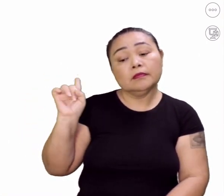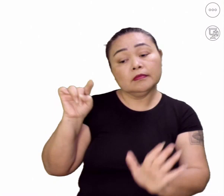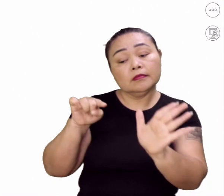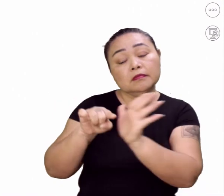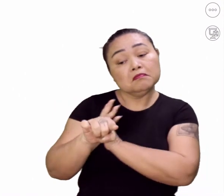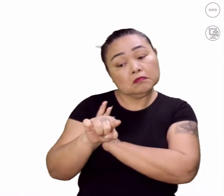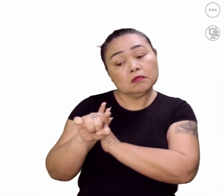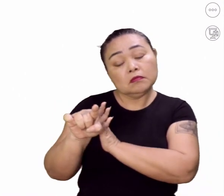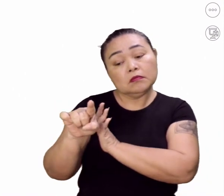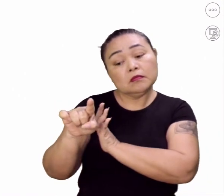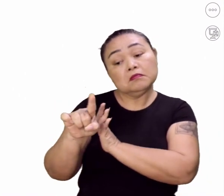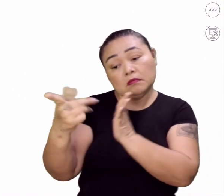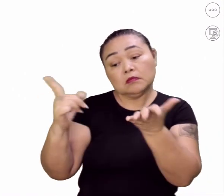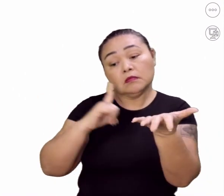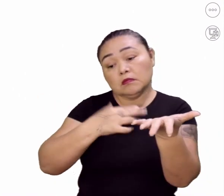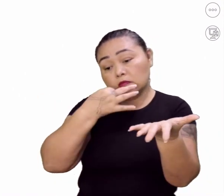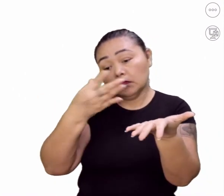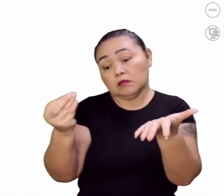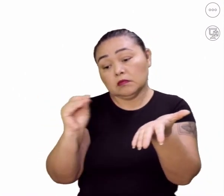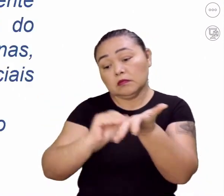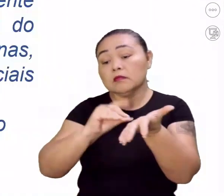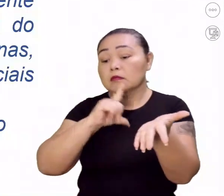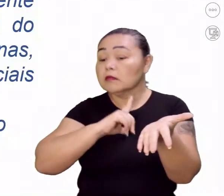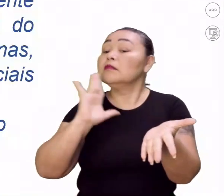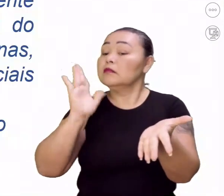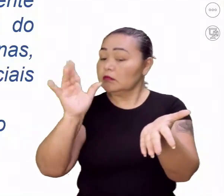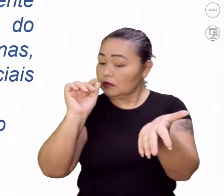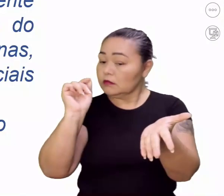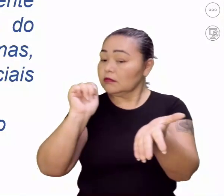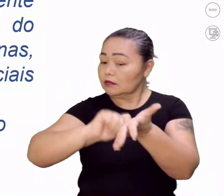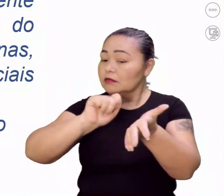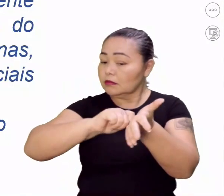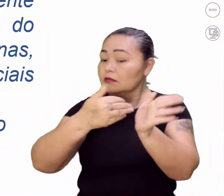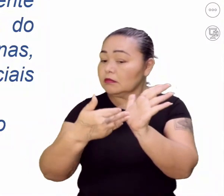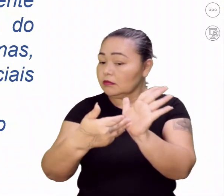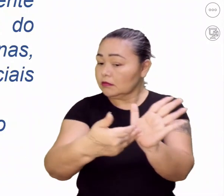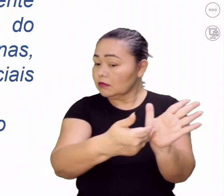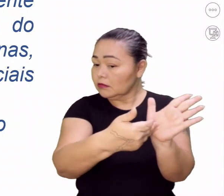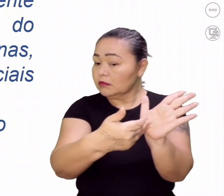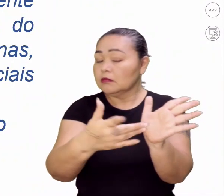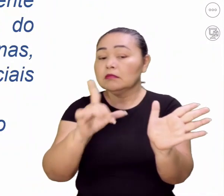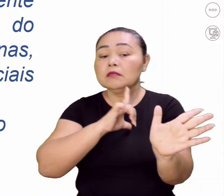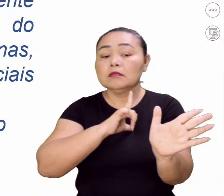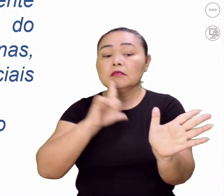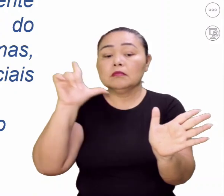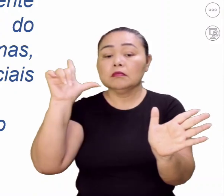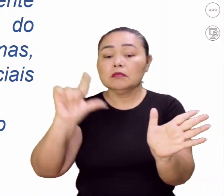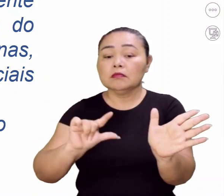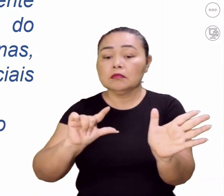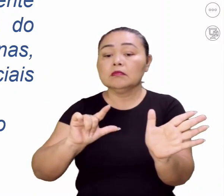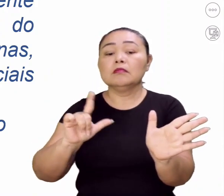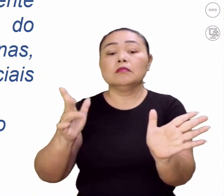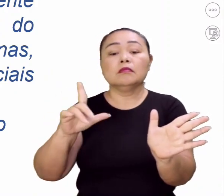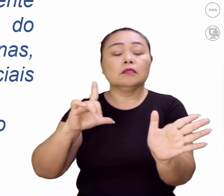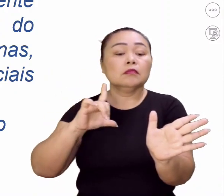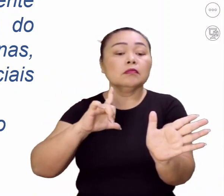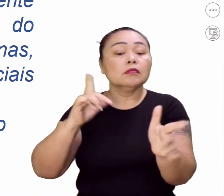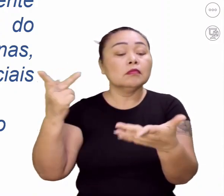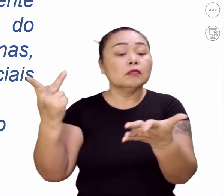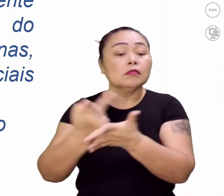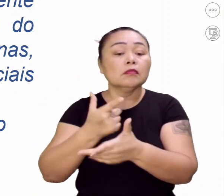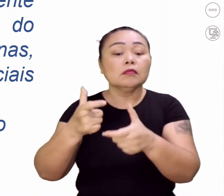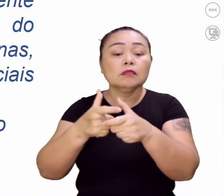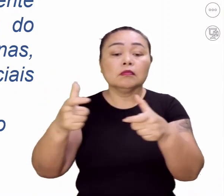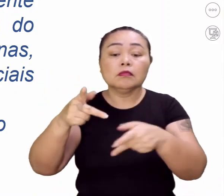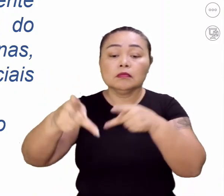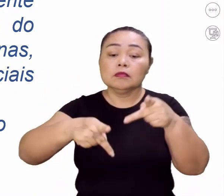pergunta aberta, no Exato. entanto, damos um norte para o aluno, né, Rogério? Muito bem. Ó, com a redução da natalidade, você vai ter o quê?